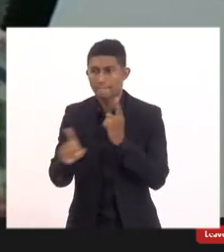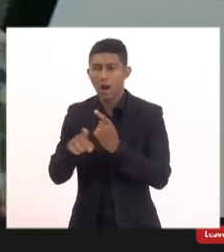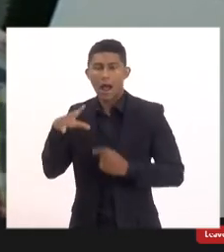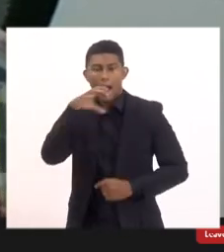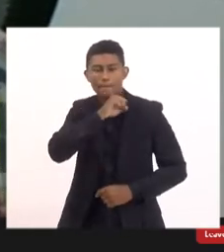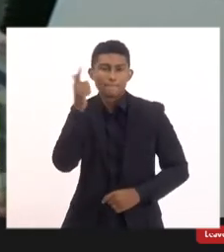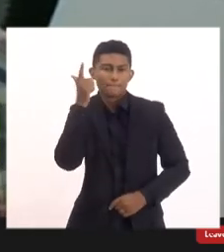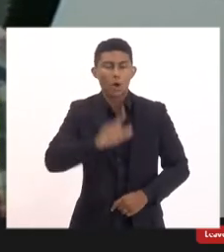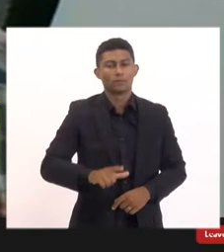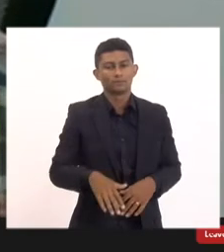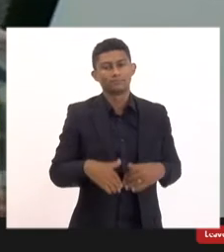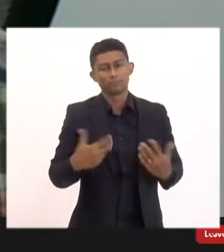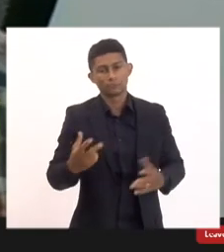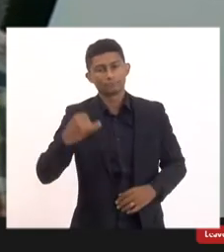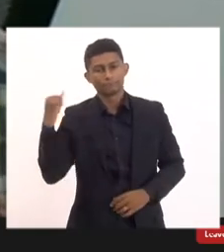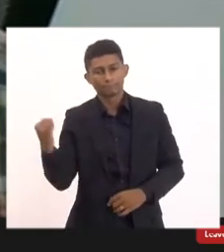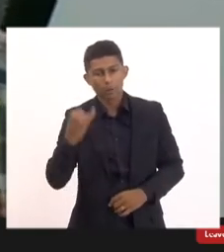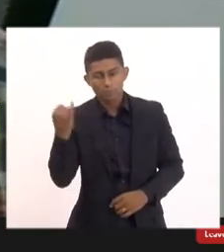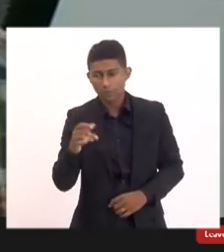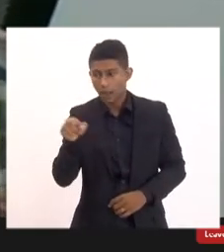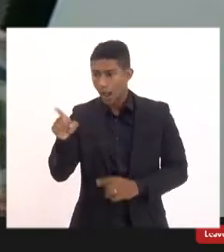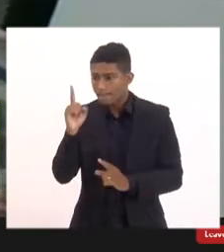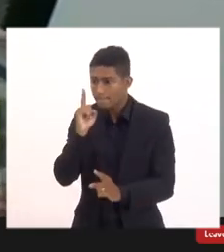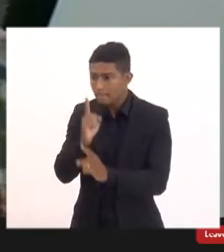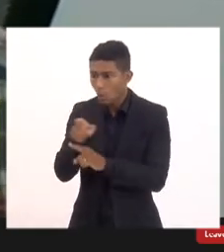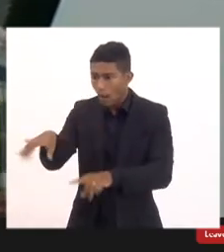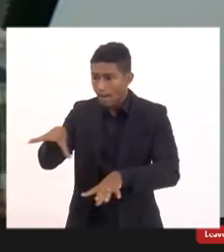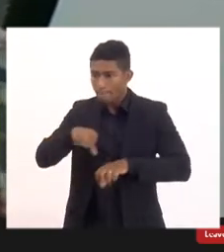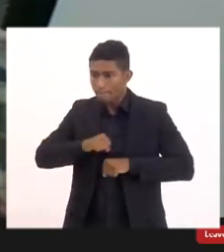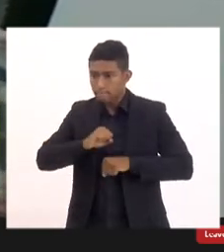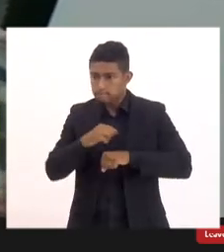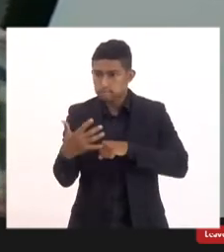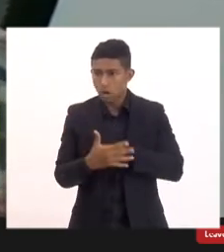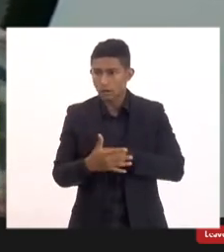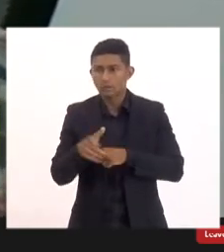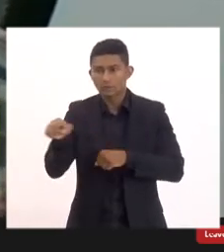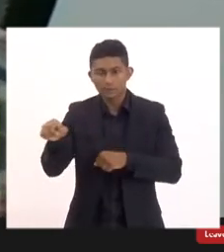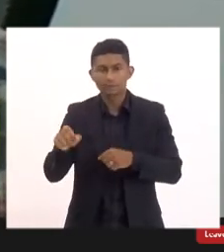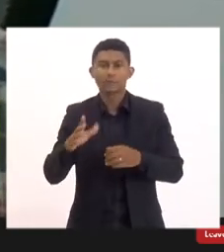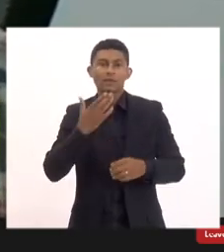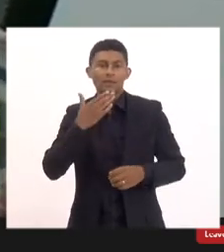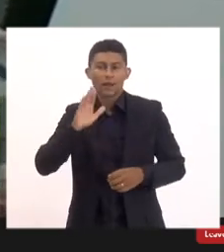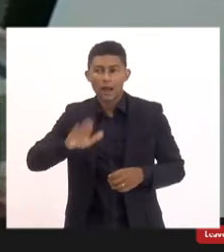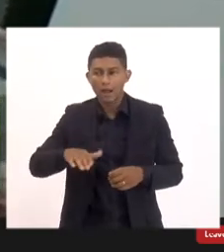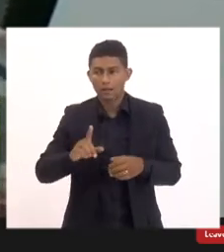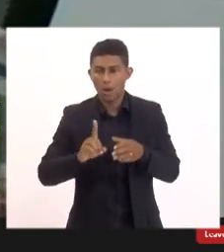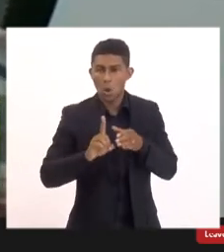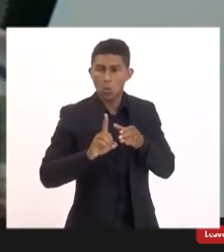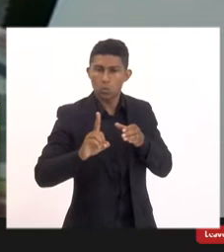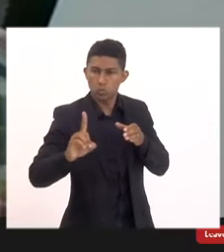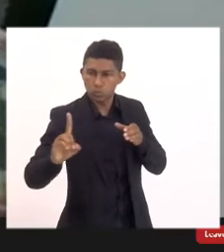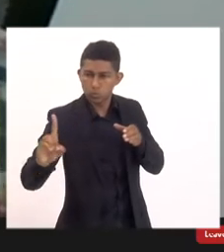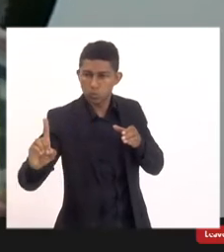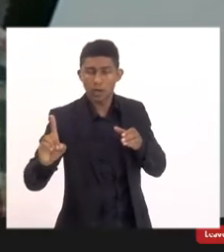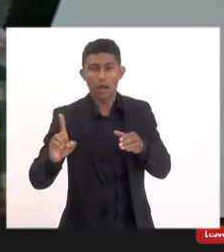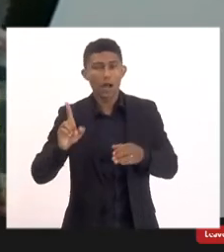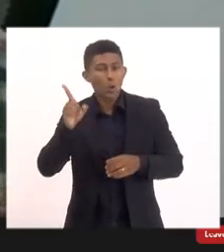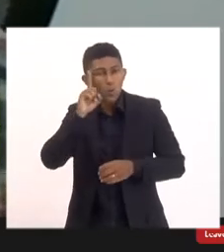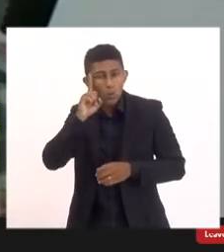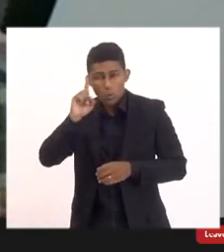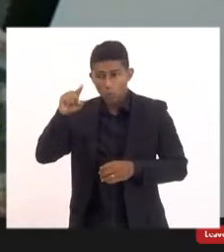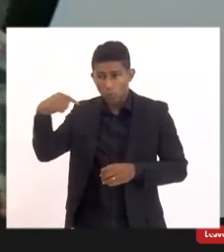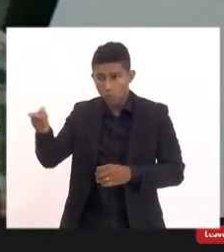é importante, após a detecção, isolar, enfim, fazer uma vigilância diária de sintomas